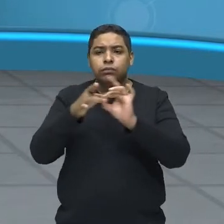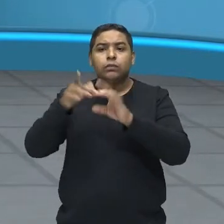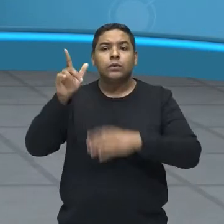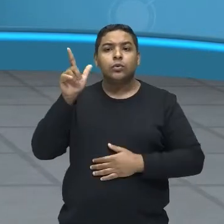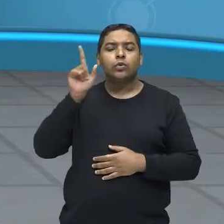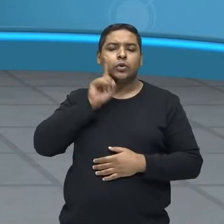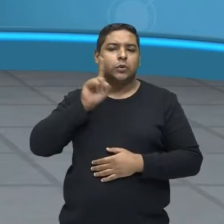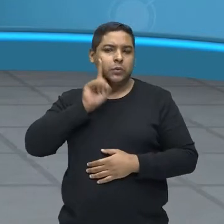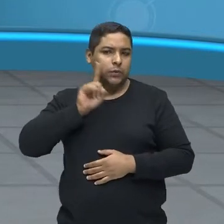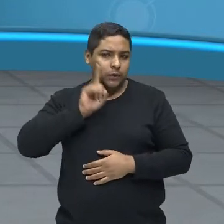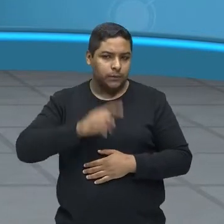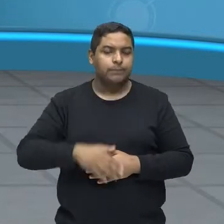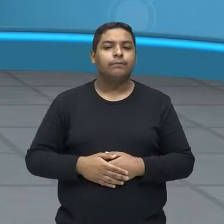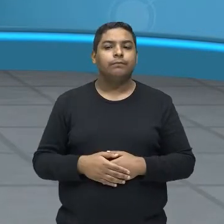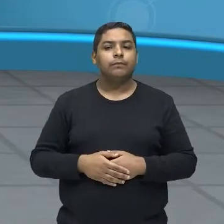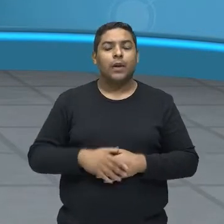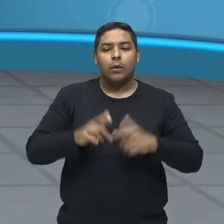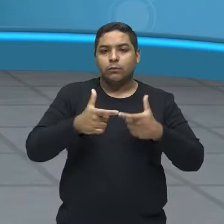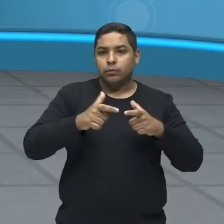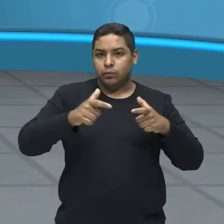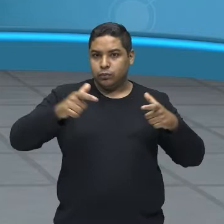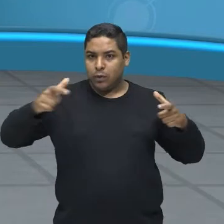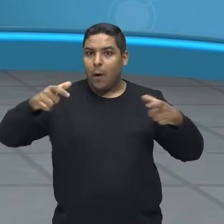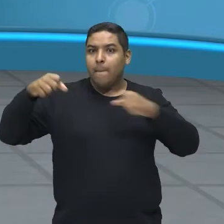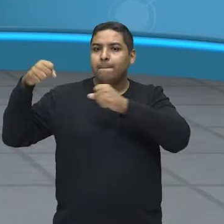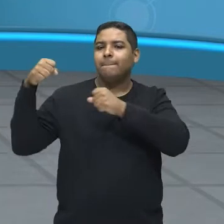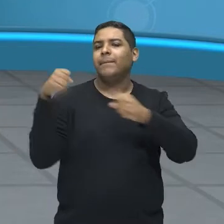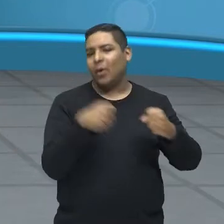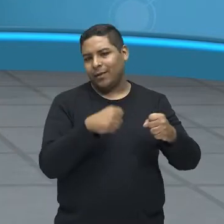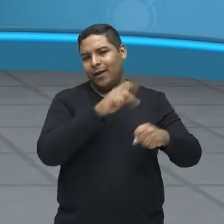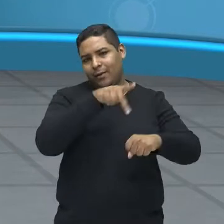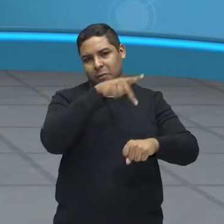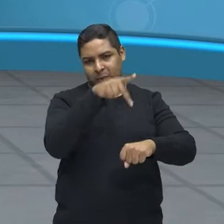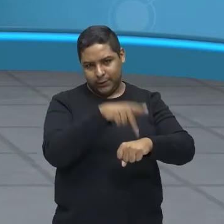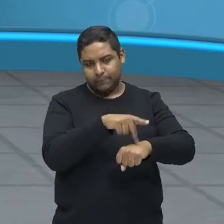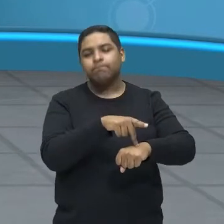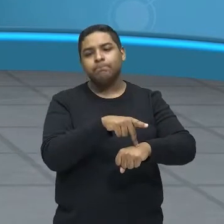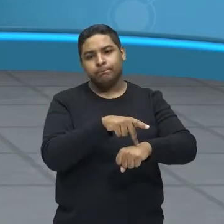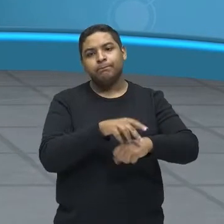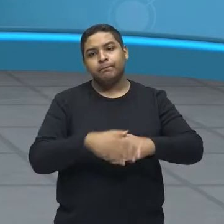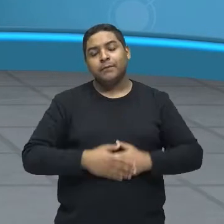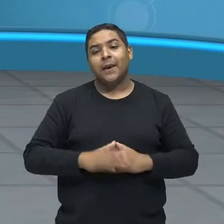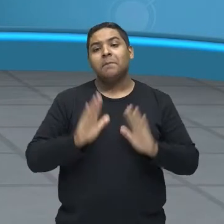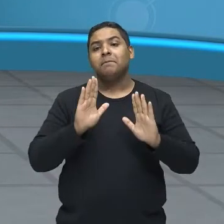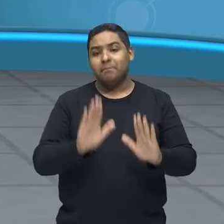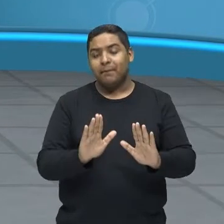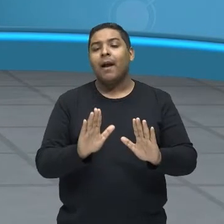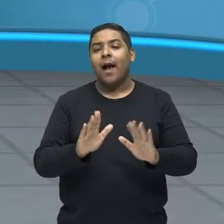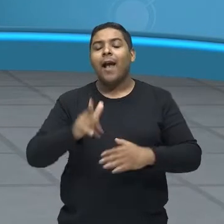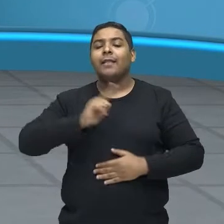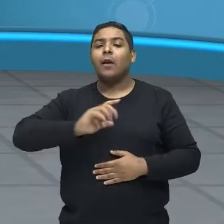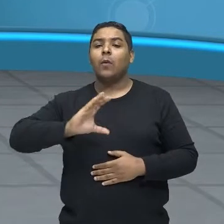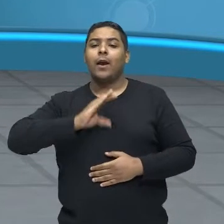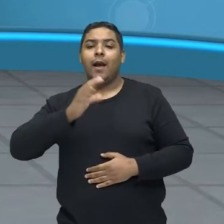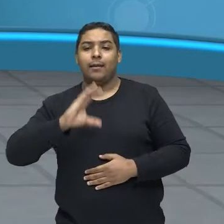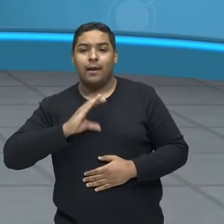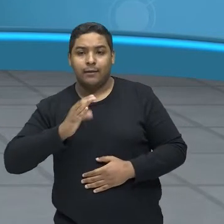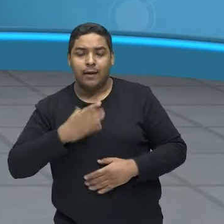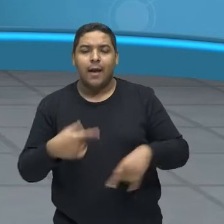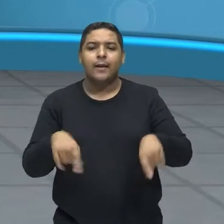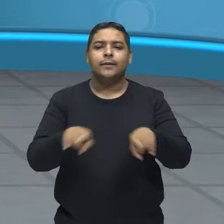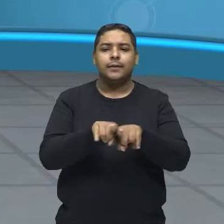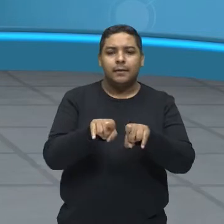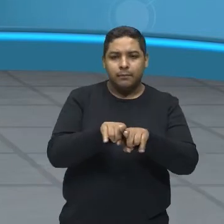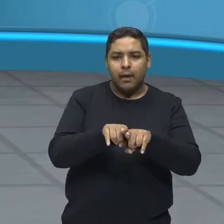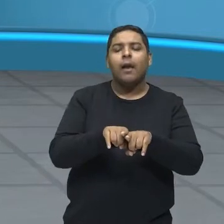aí começa a aumentar o poder desse país, né? Mas, além disso, temos também o Canadá, que faz parte aí